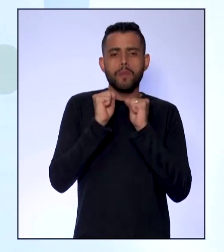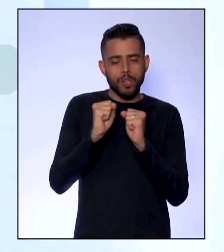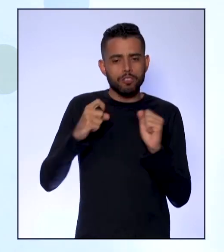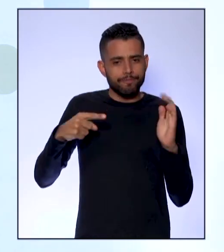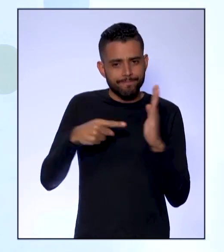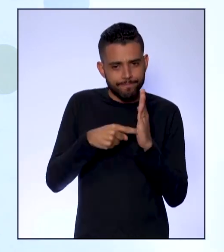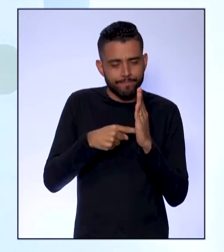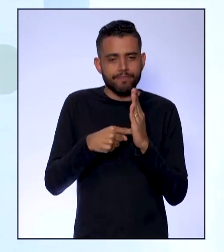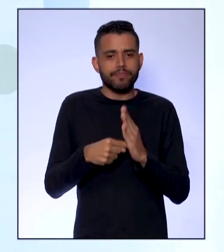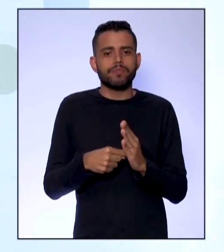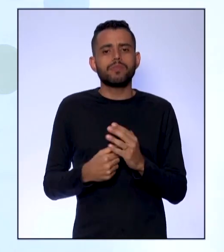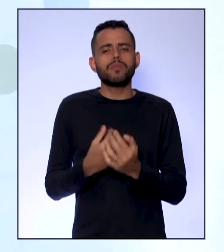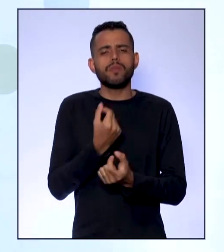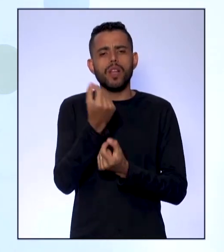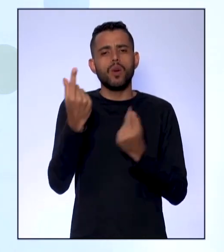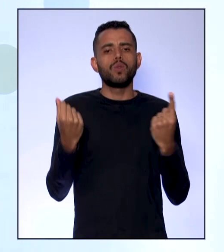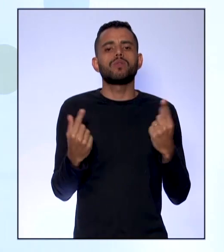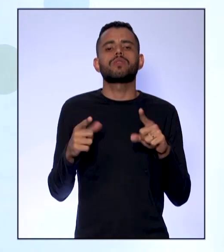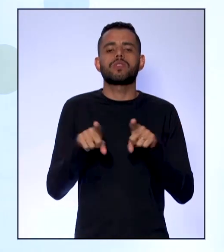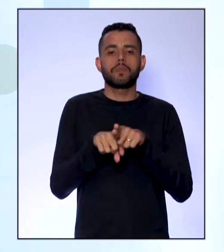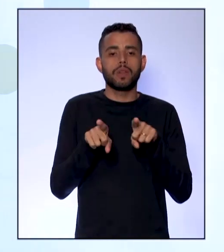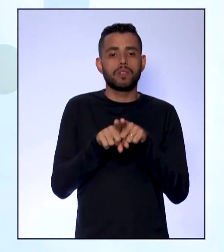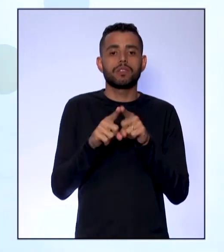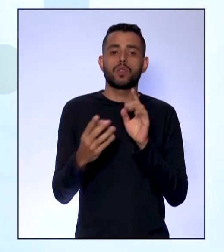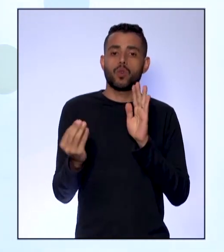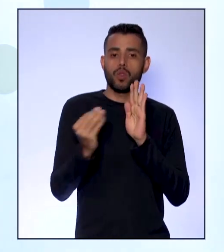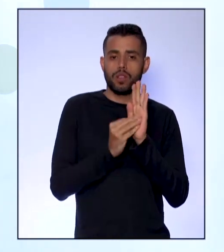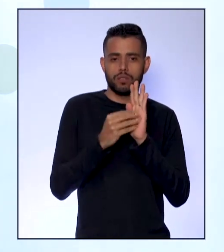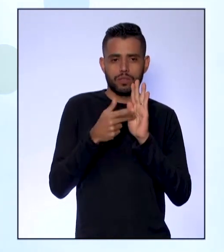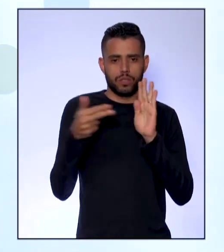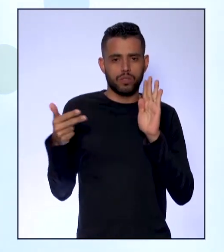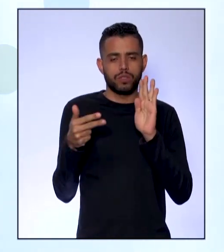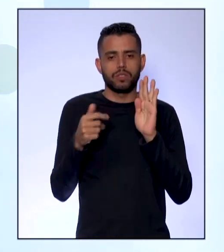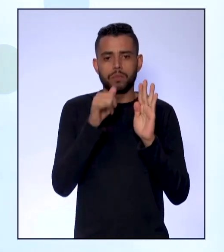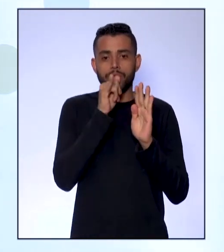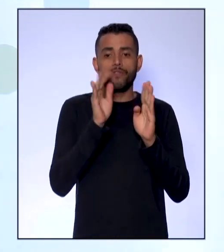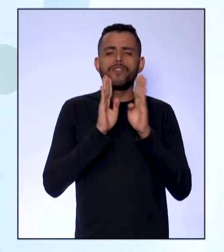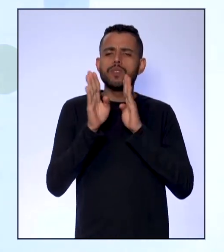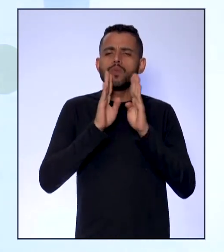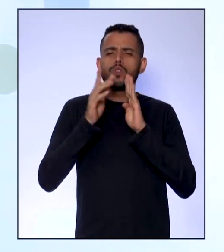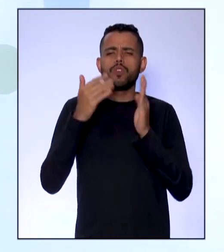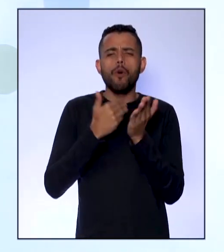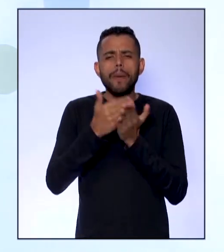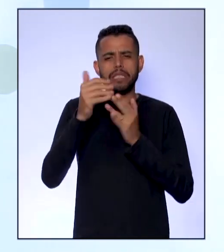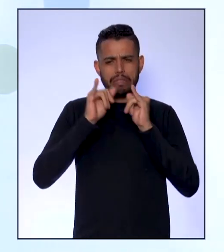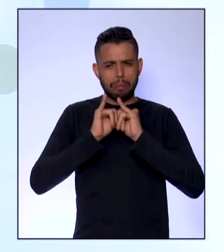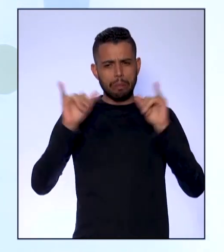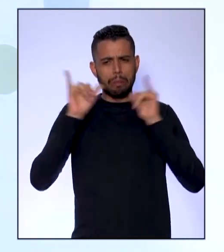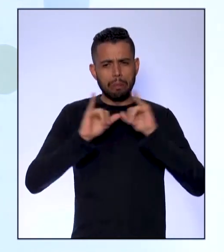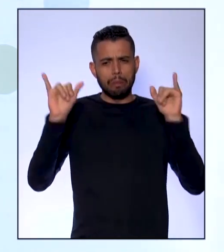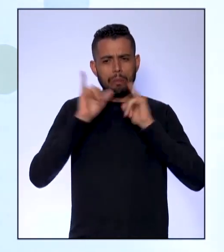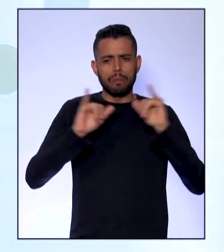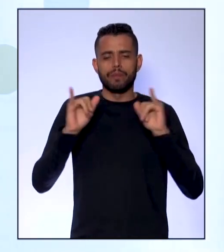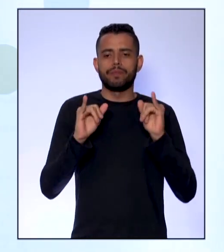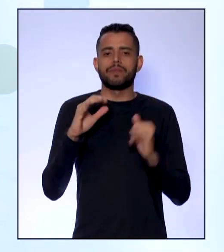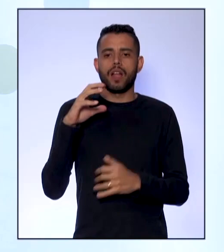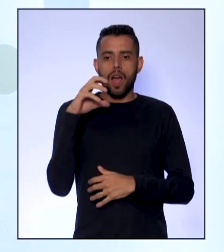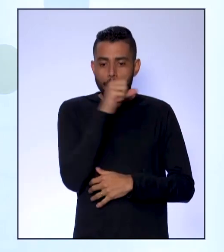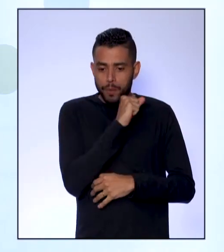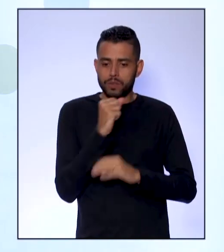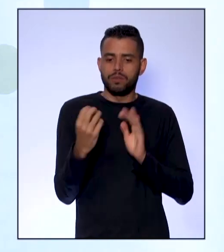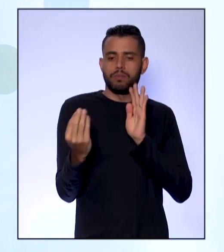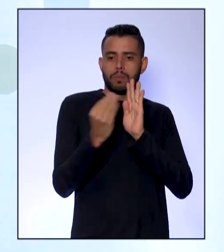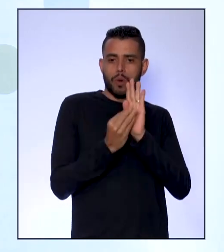denúncia. Tanto que alguns deles estão até colocando esses recursos. No Facebook, se você começa a espalhar muita notícia, colocar muita coisa assim, rápido,